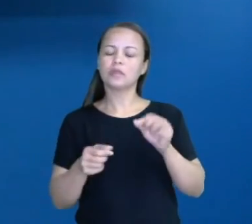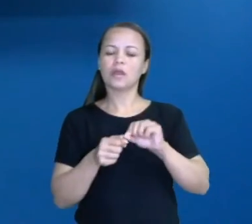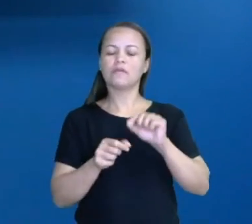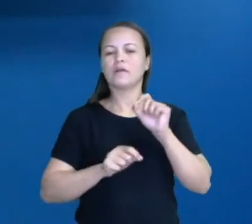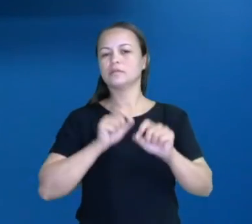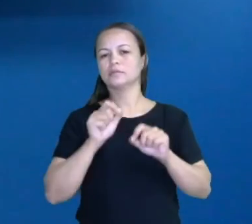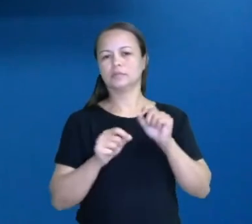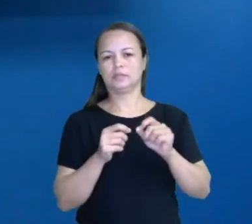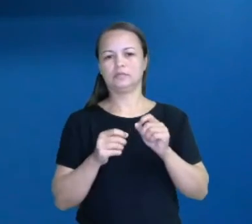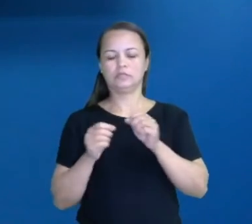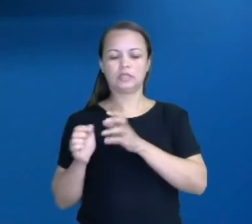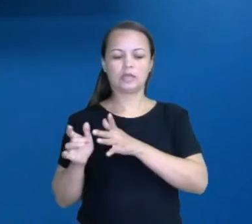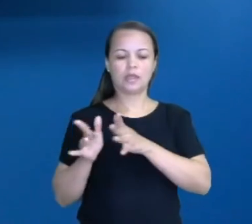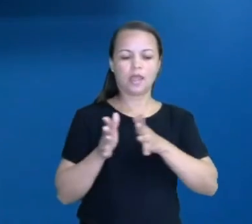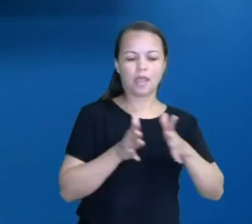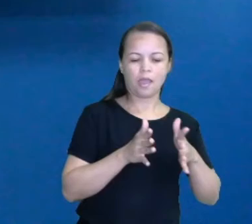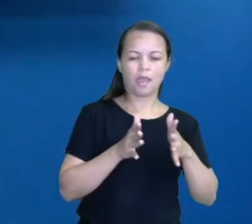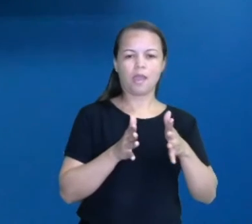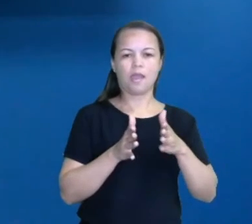Você repassa